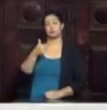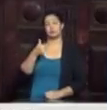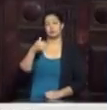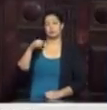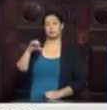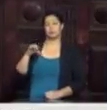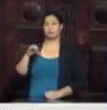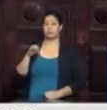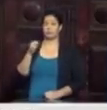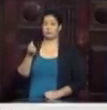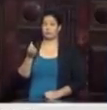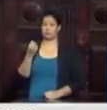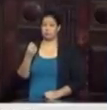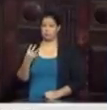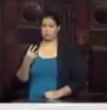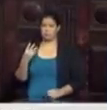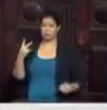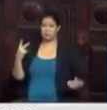já comprovadamente